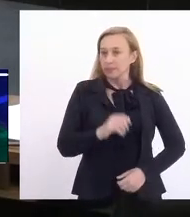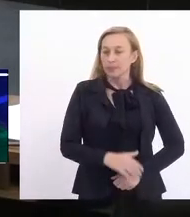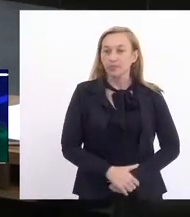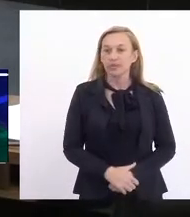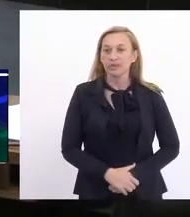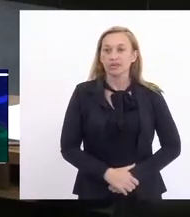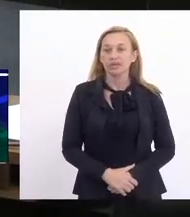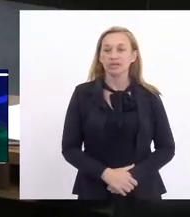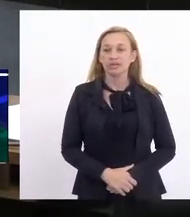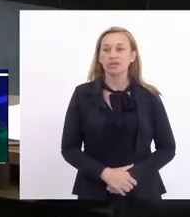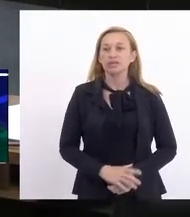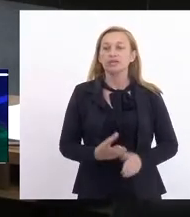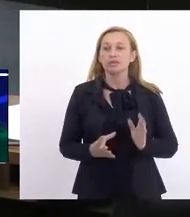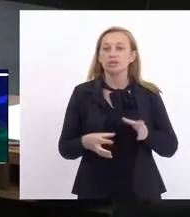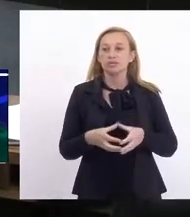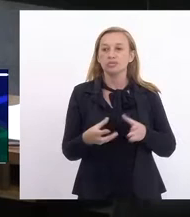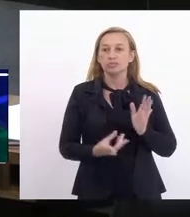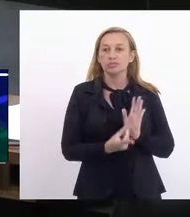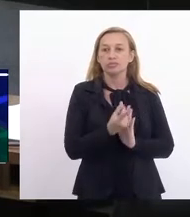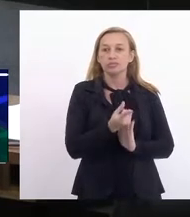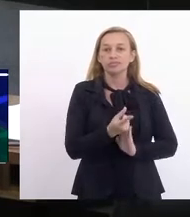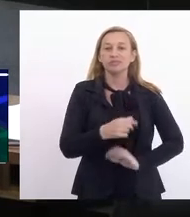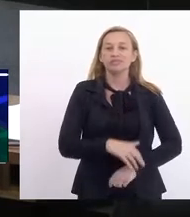pela Comissão de Orçamento.